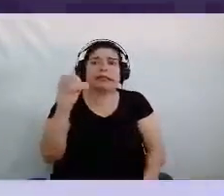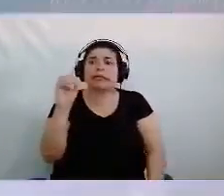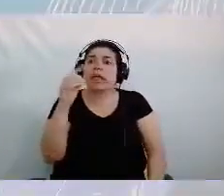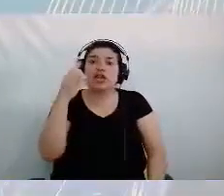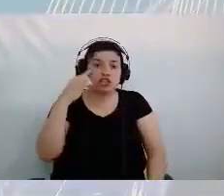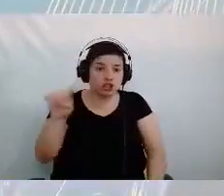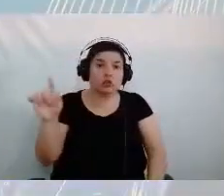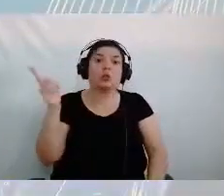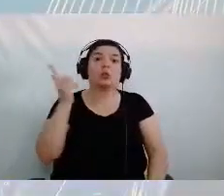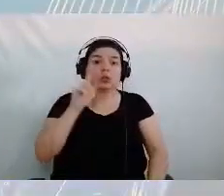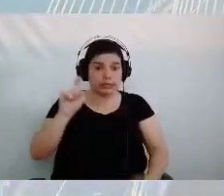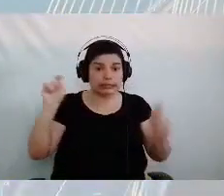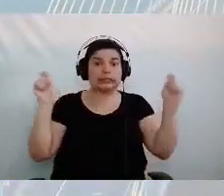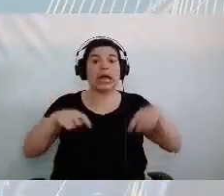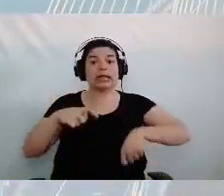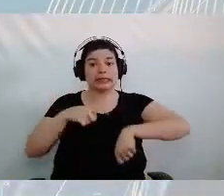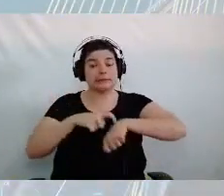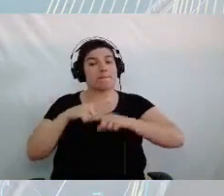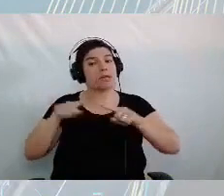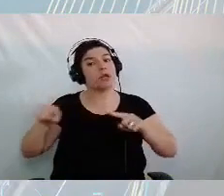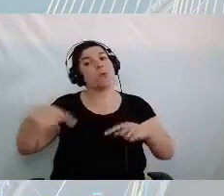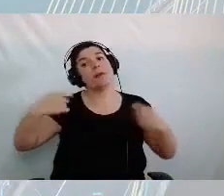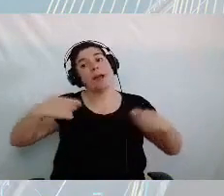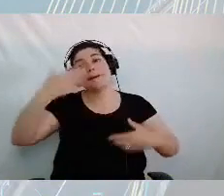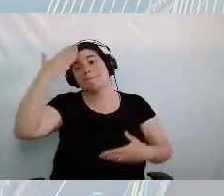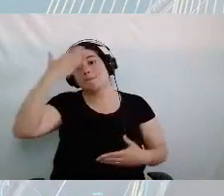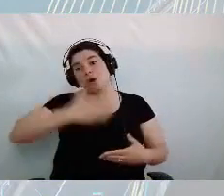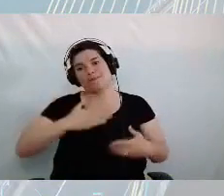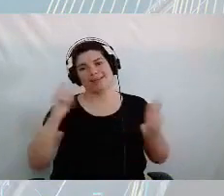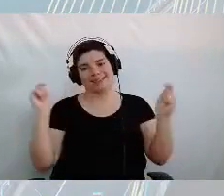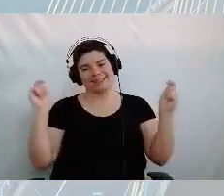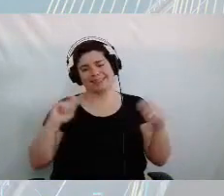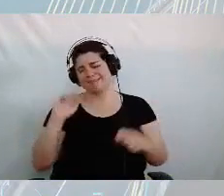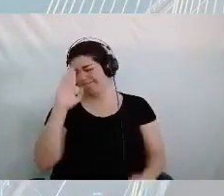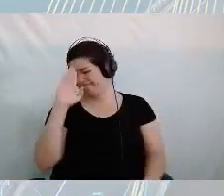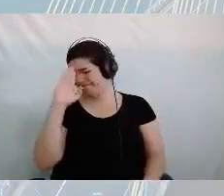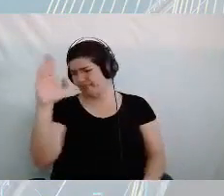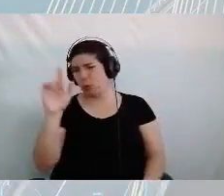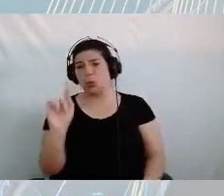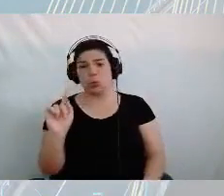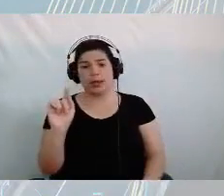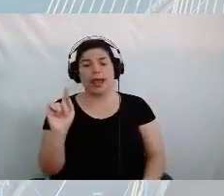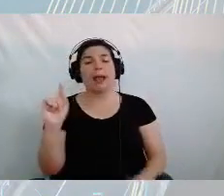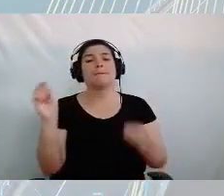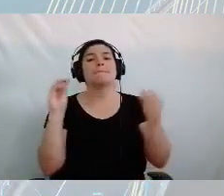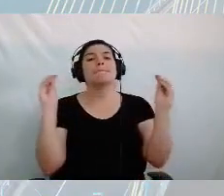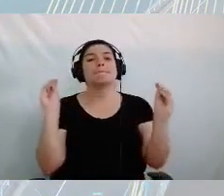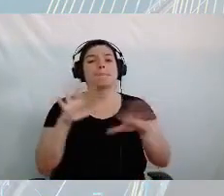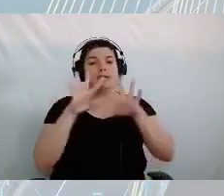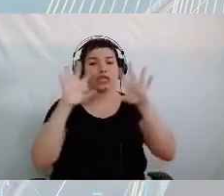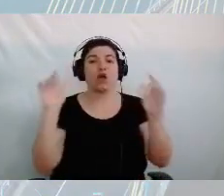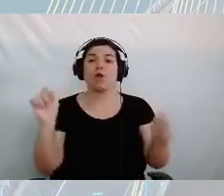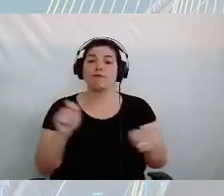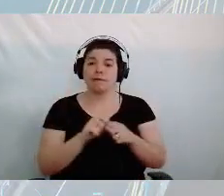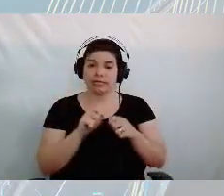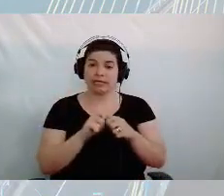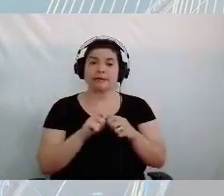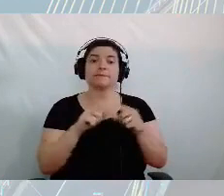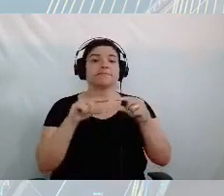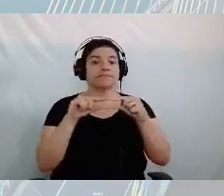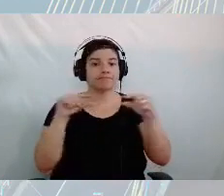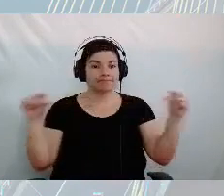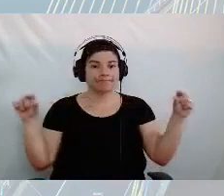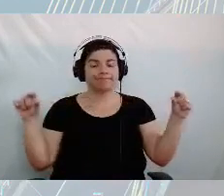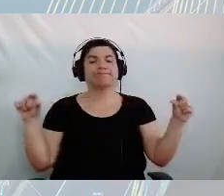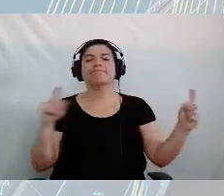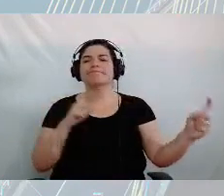que eu teria que provar para a Jo a nossa premissa máxima. A magia no fazer. Essa frase ecoou em nossas reuniões